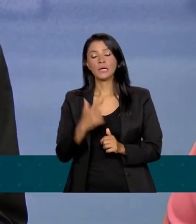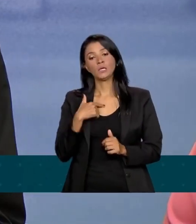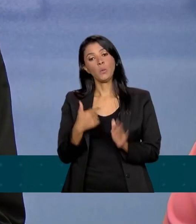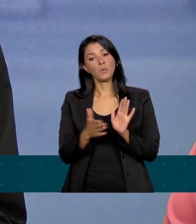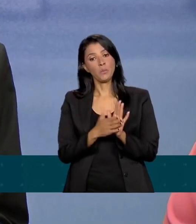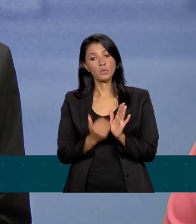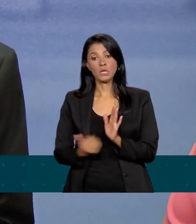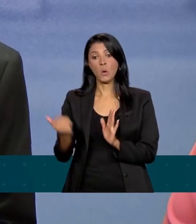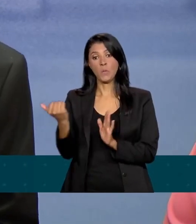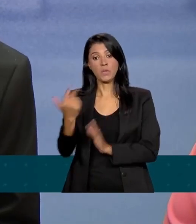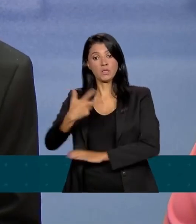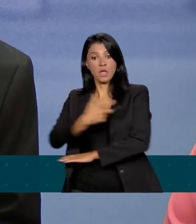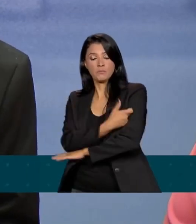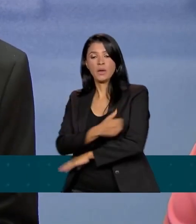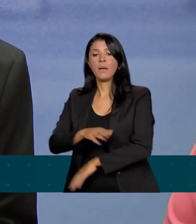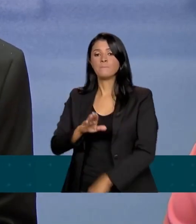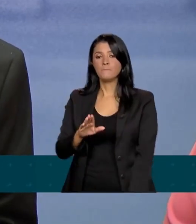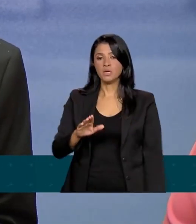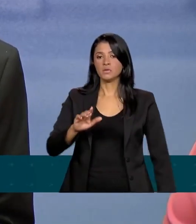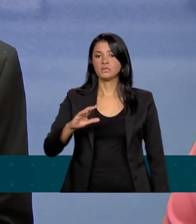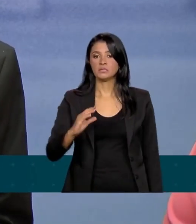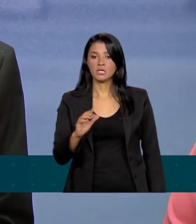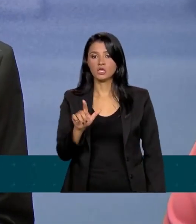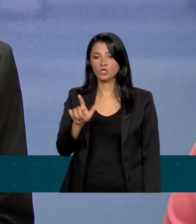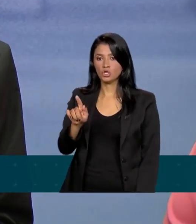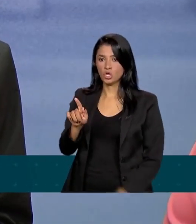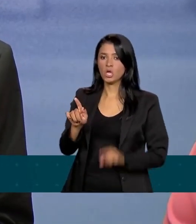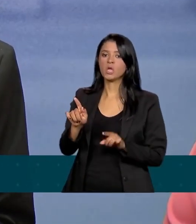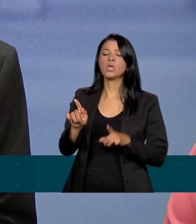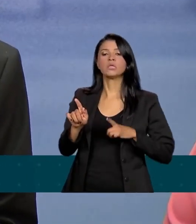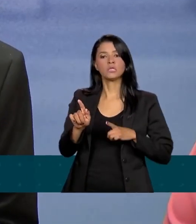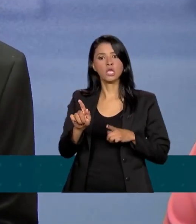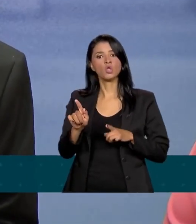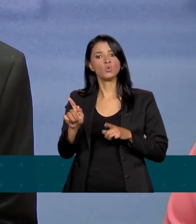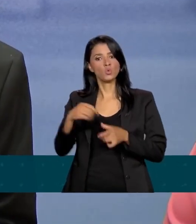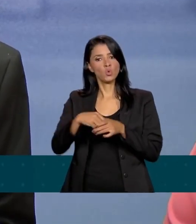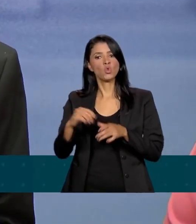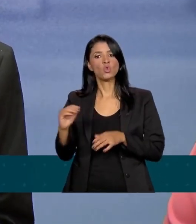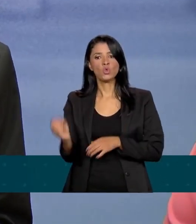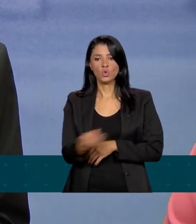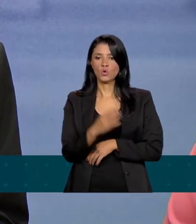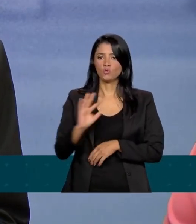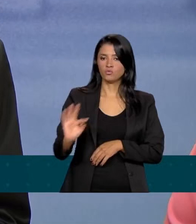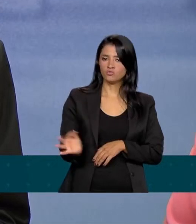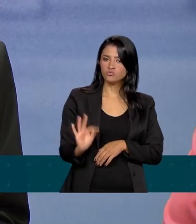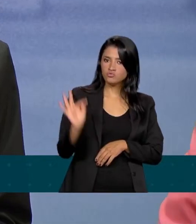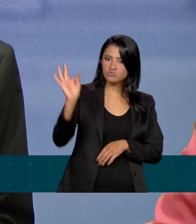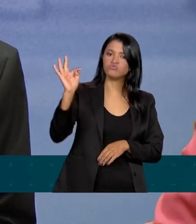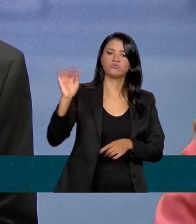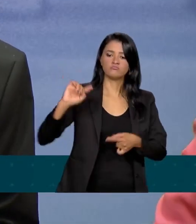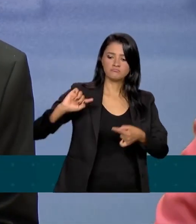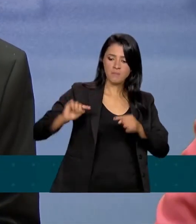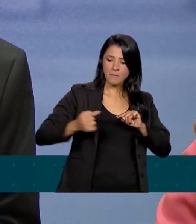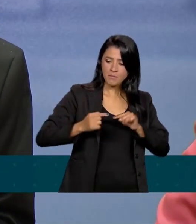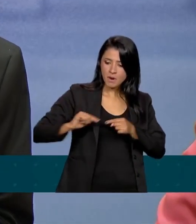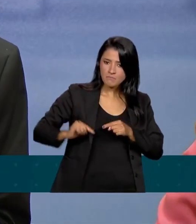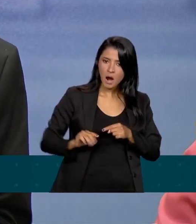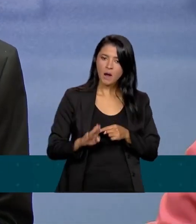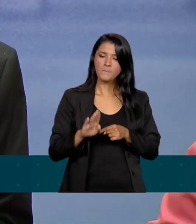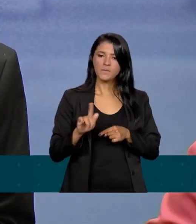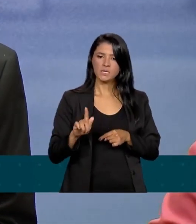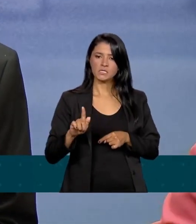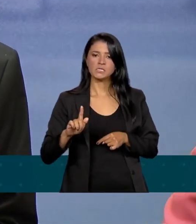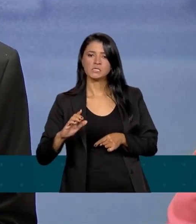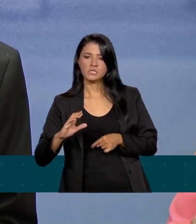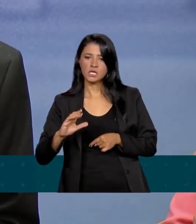cobertura vacinal para BCG, incorporando novas tecnologias, inclusive novas vacinas recombinantes, BCG,